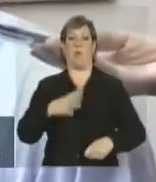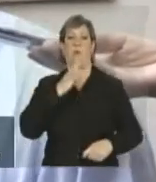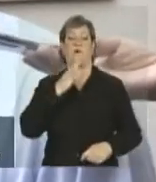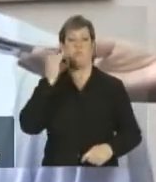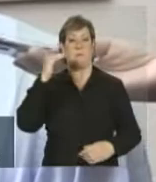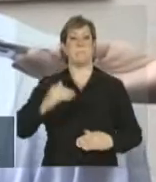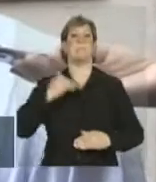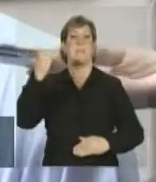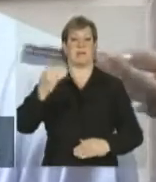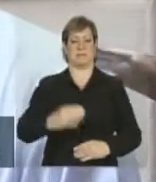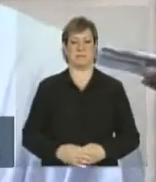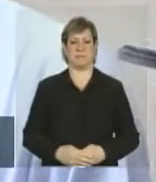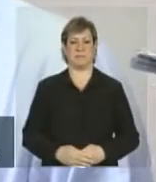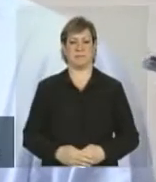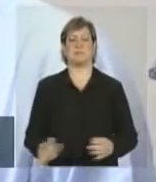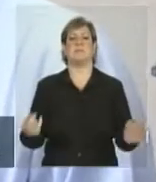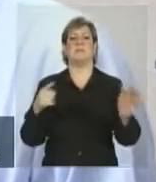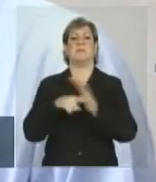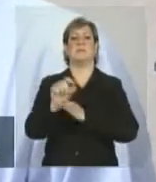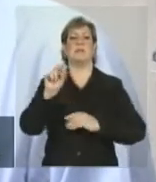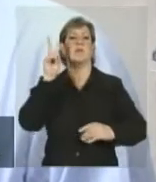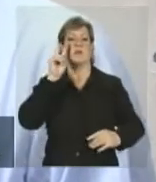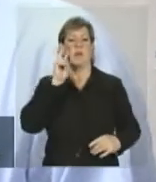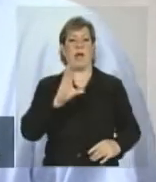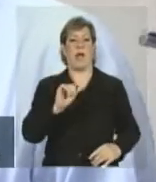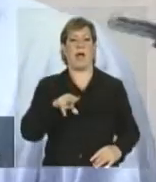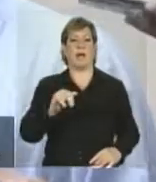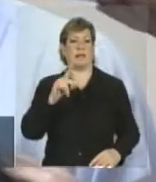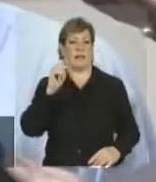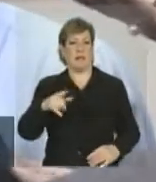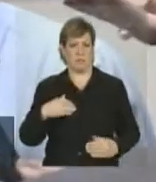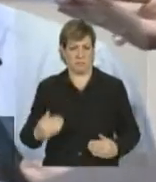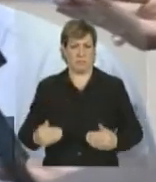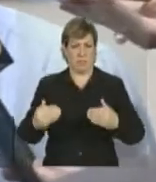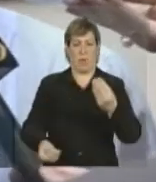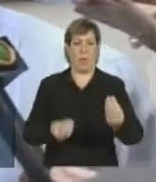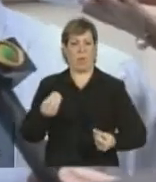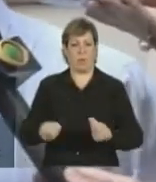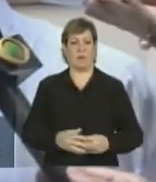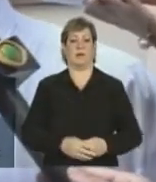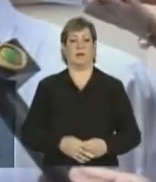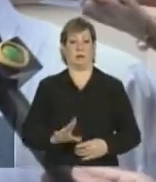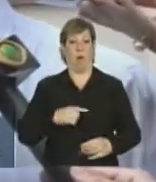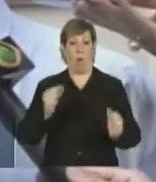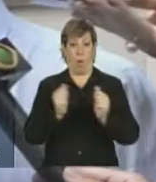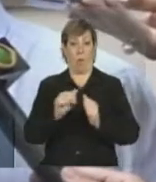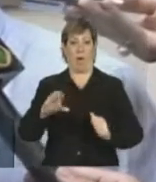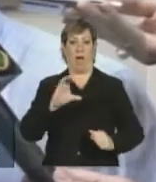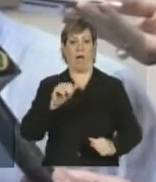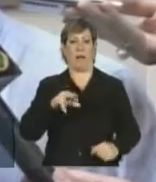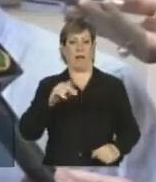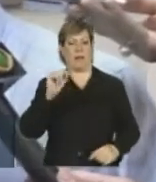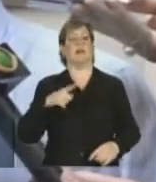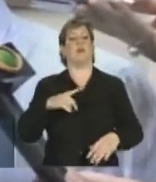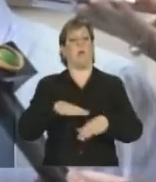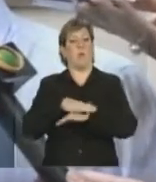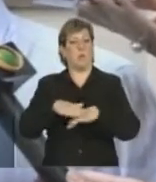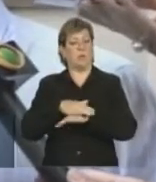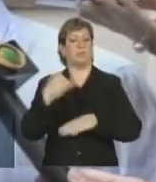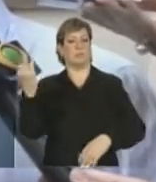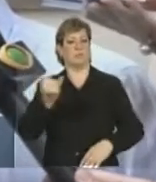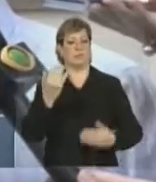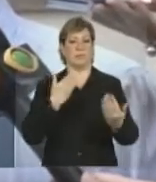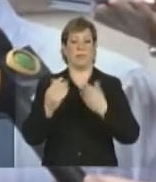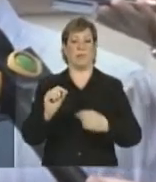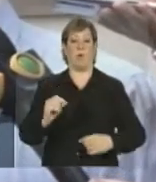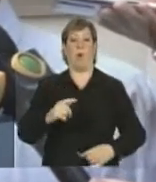Canadá, que já vai dar um passo a partir de aqui, não? Com o Canadá nós tivemos um entendimento importante e o